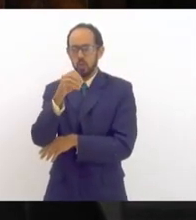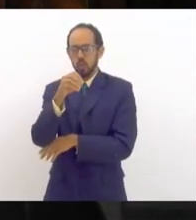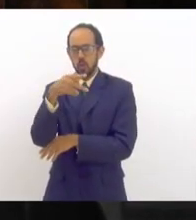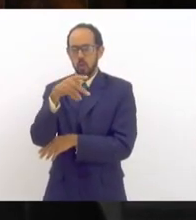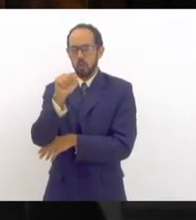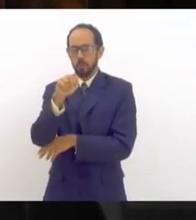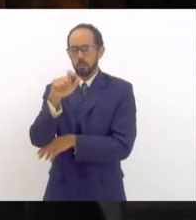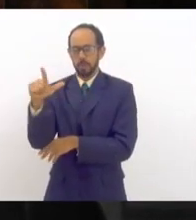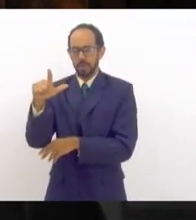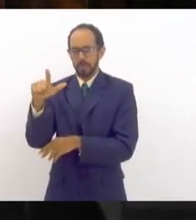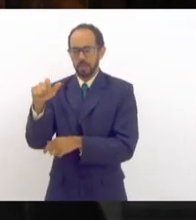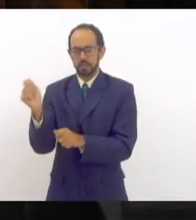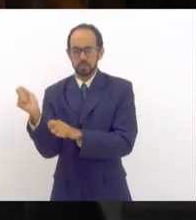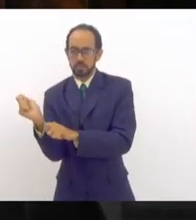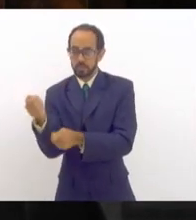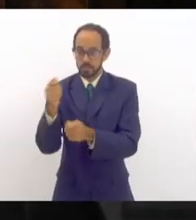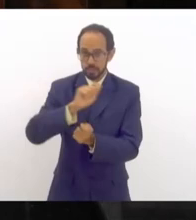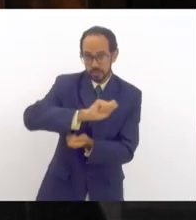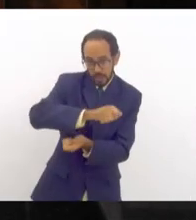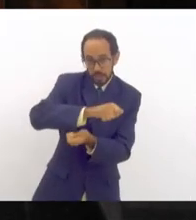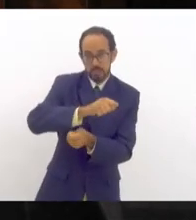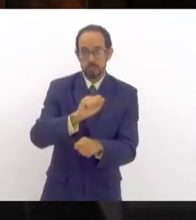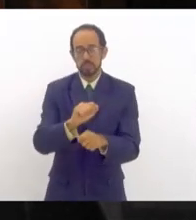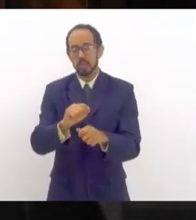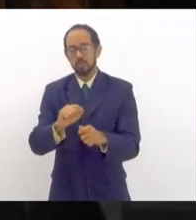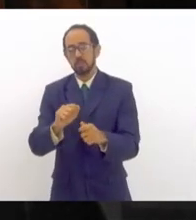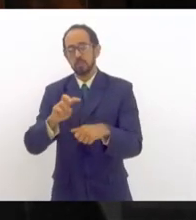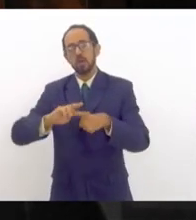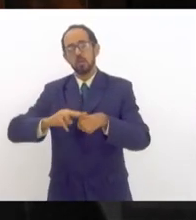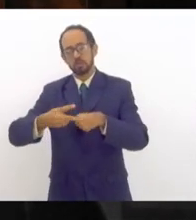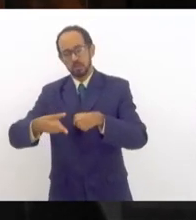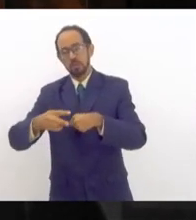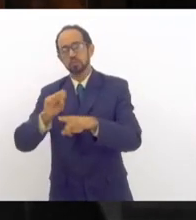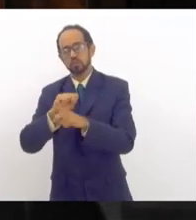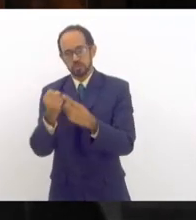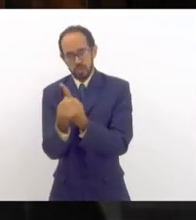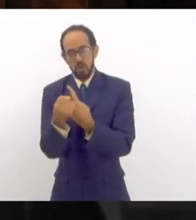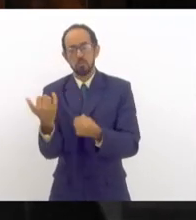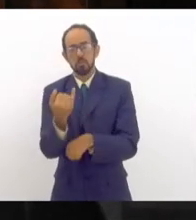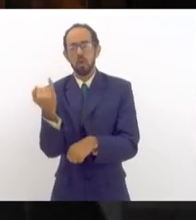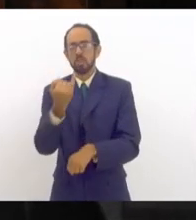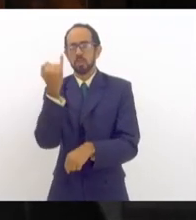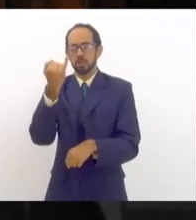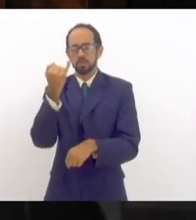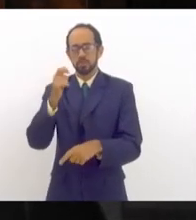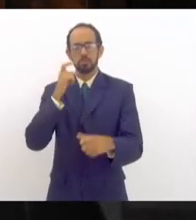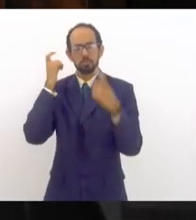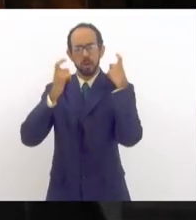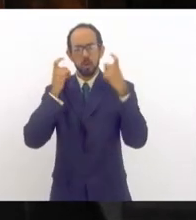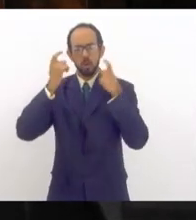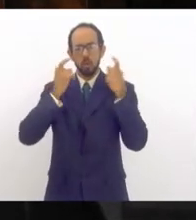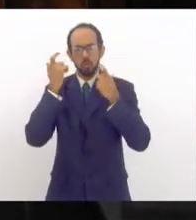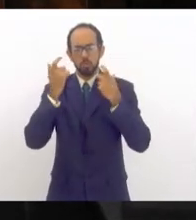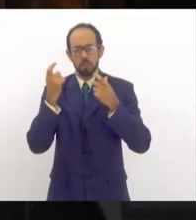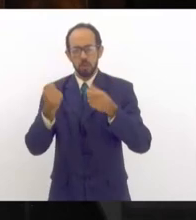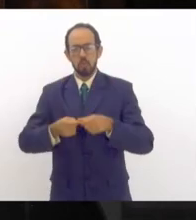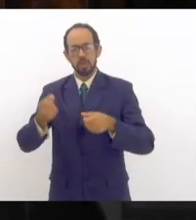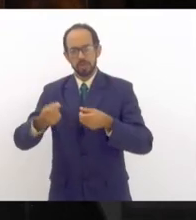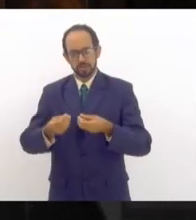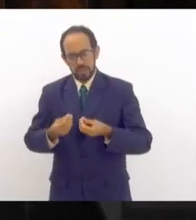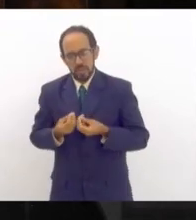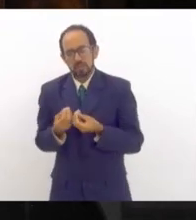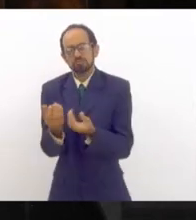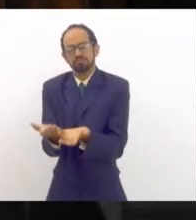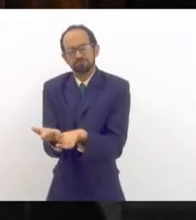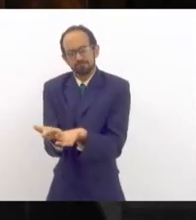que teve uma contrapartida social legal que tem que se preocupa com essa esse retorno a população do